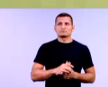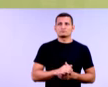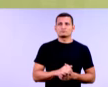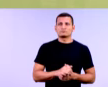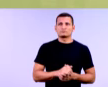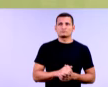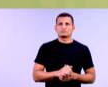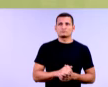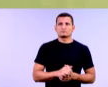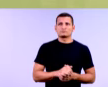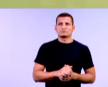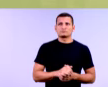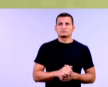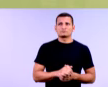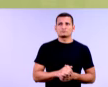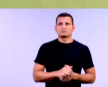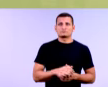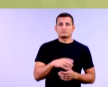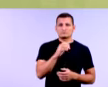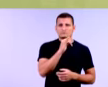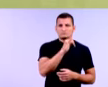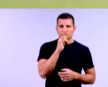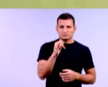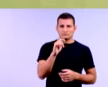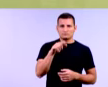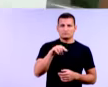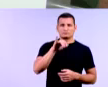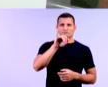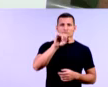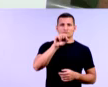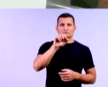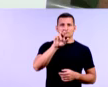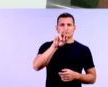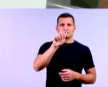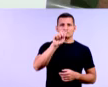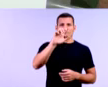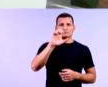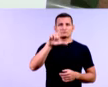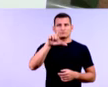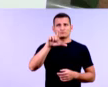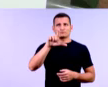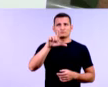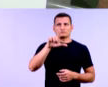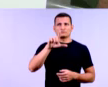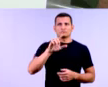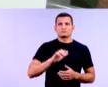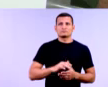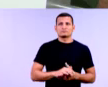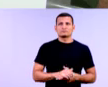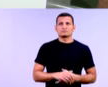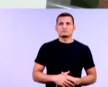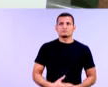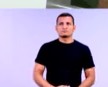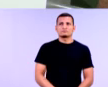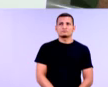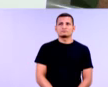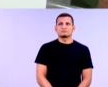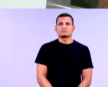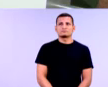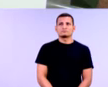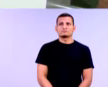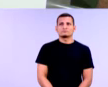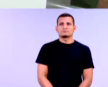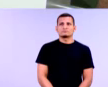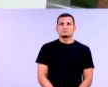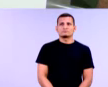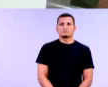Quem está de tutor lá O tutor de lá é o Israel. Ah, é o Israel que era de serviços públicos? É? Agora já